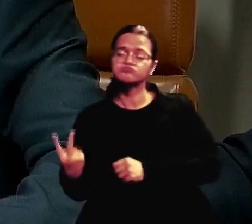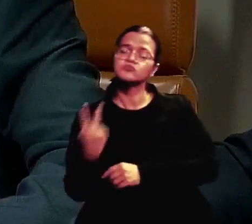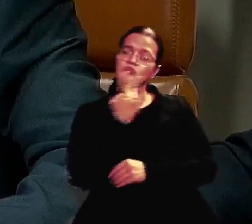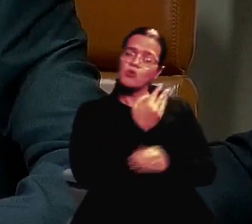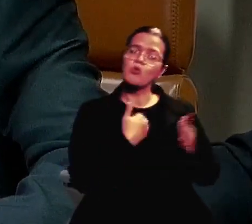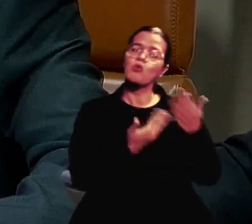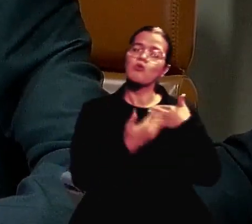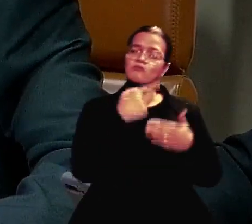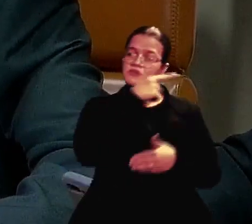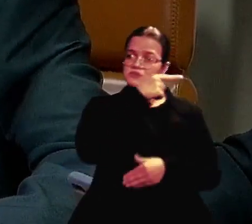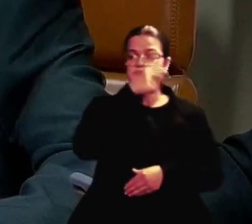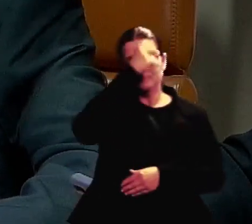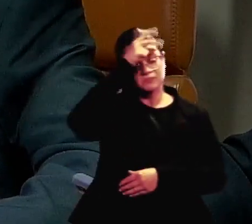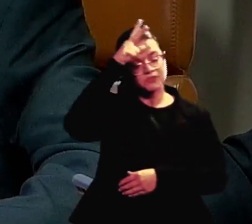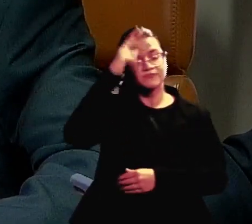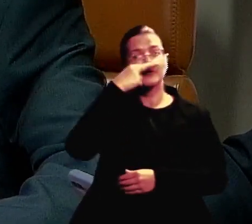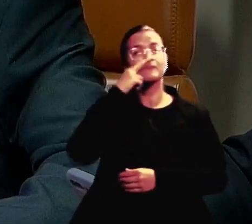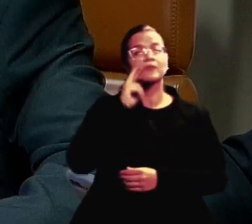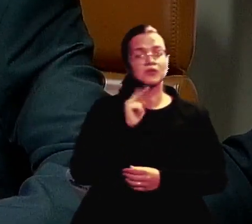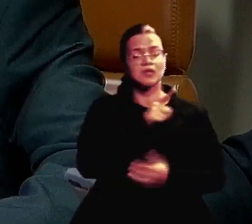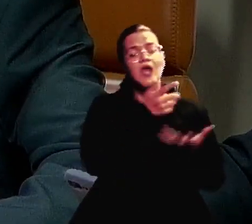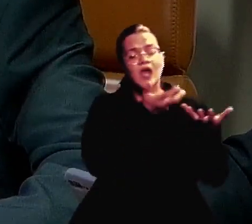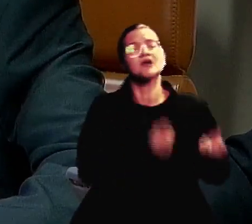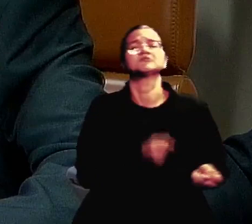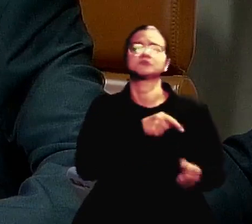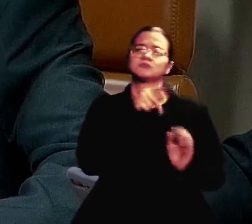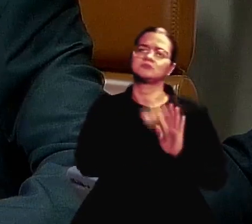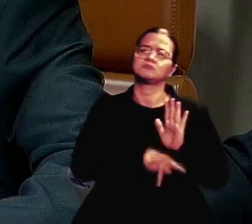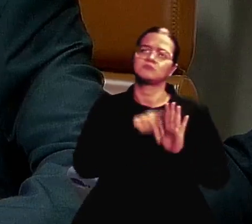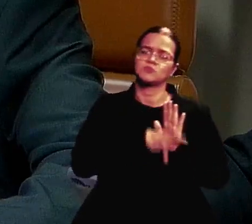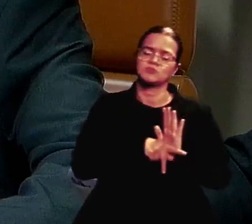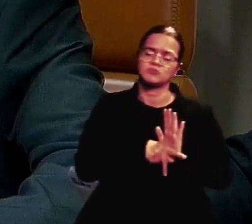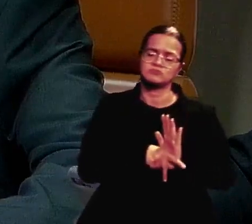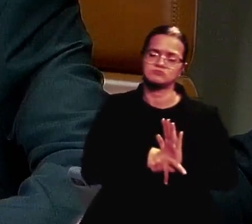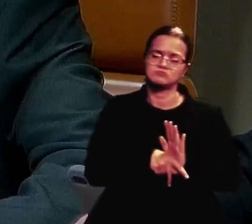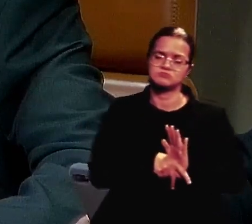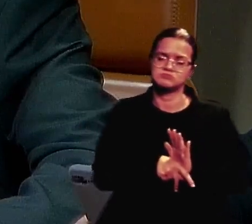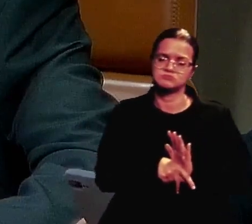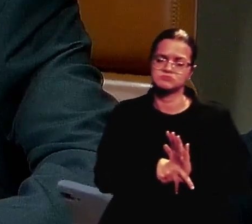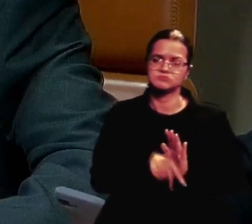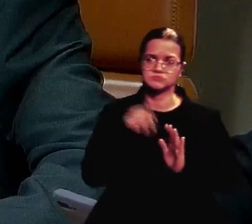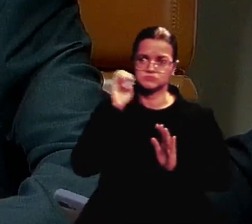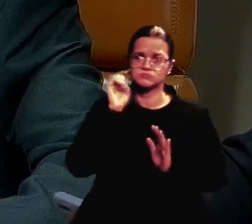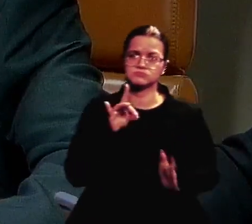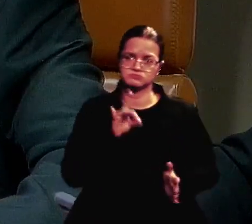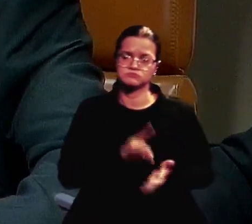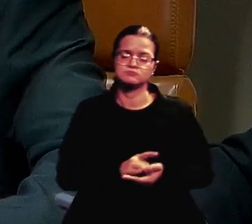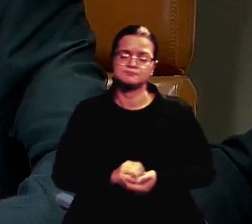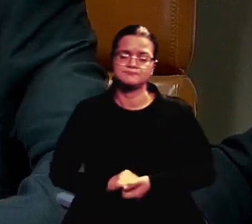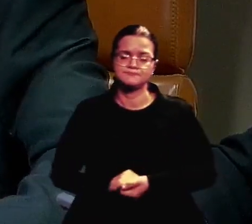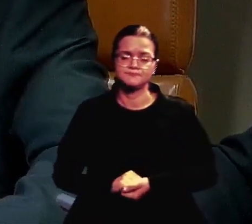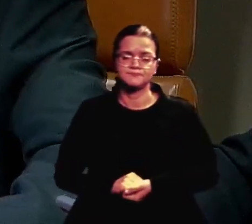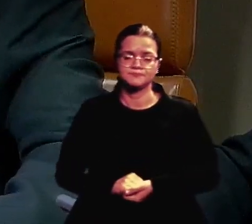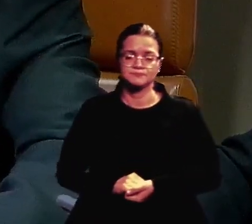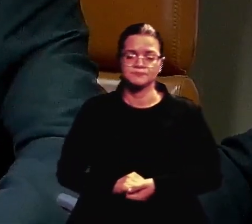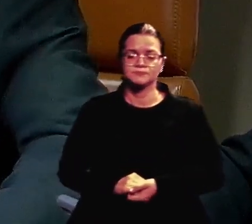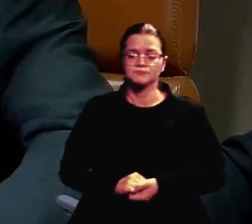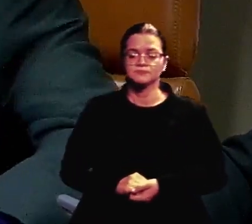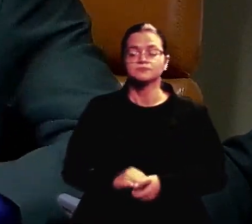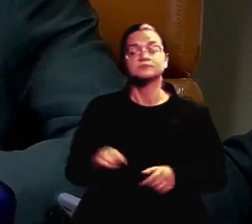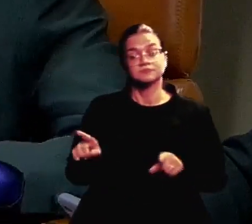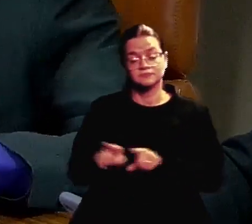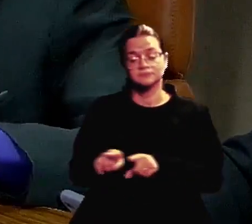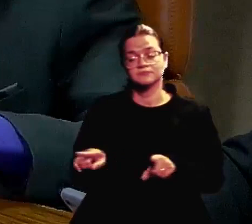conversando, para a gente convencer o Executivo para a gente fazer que isso também seja uma realidade.